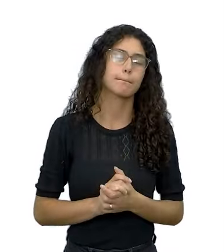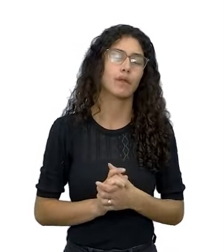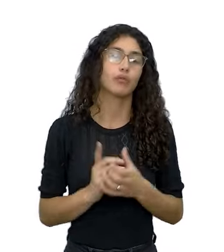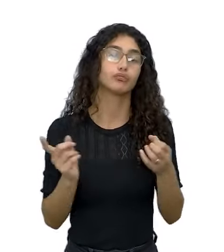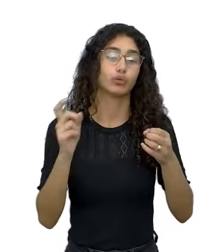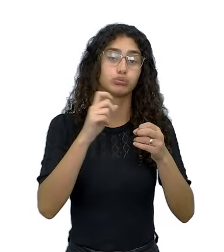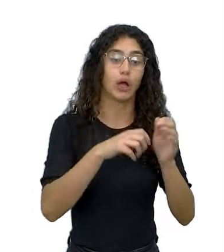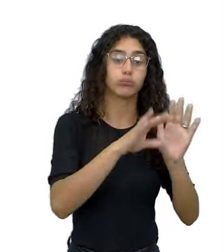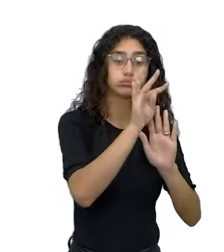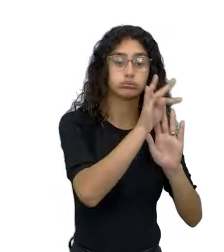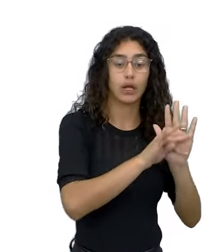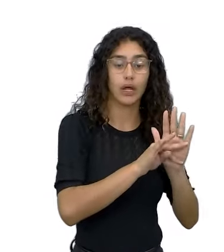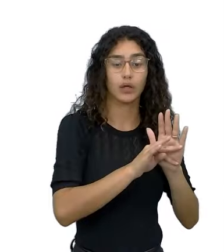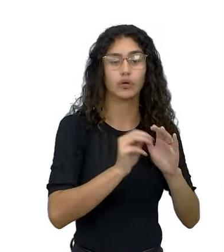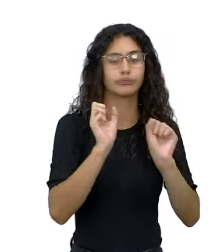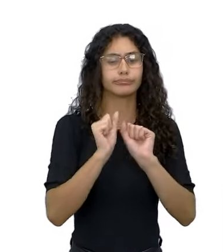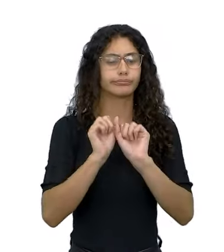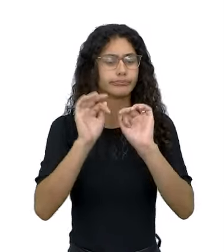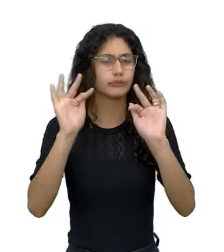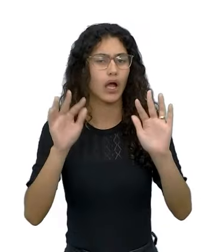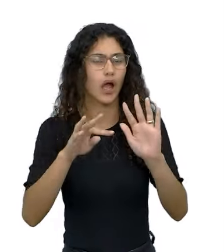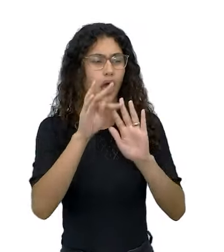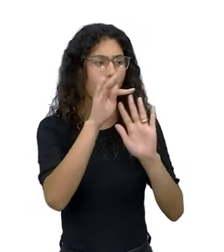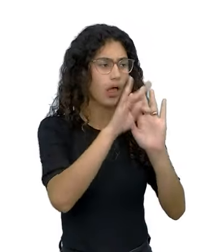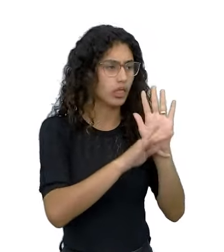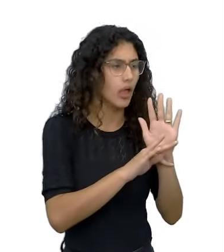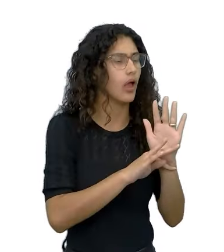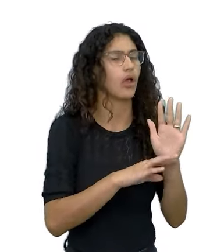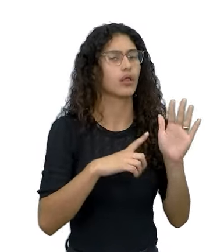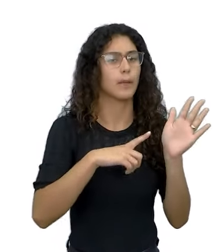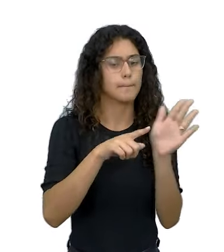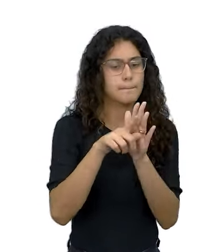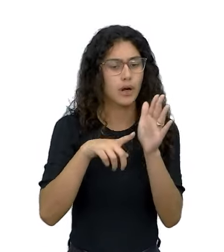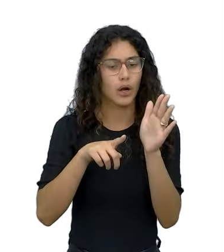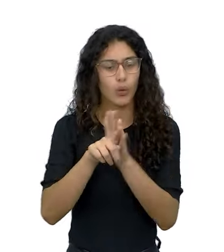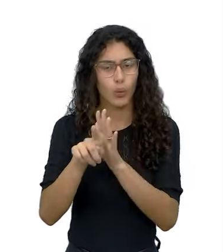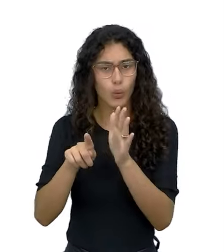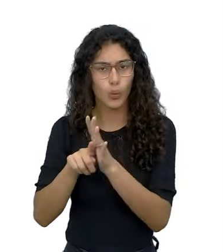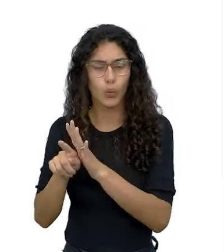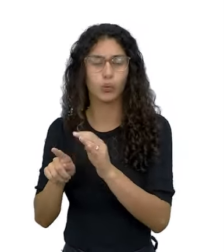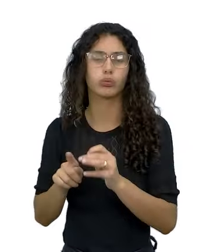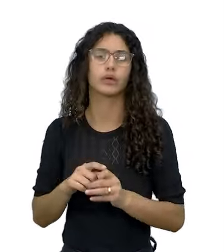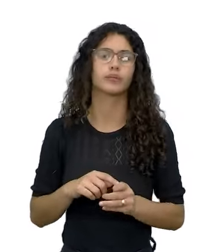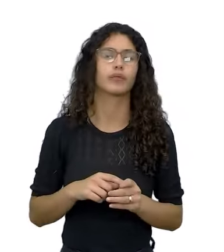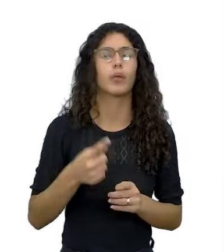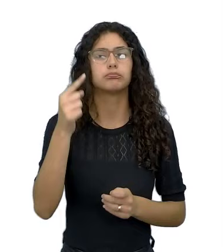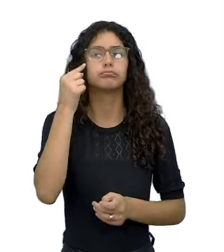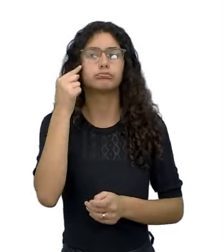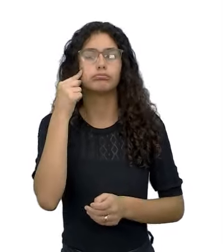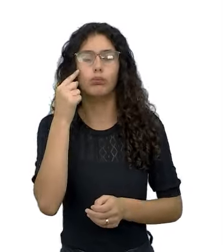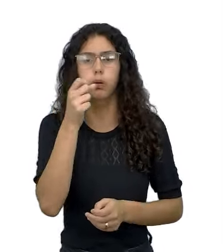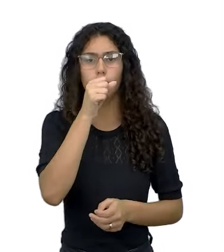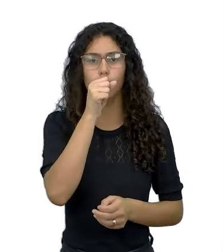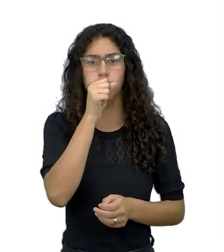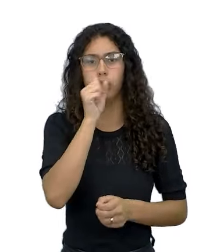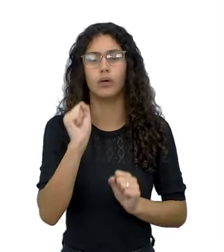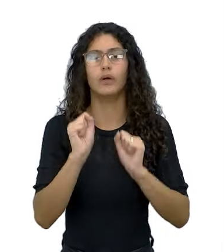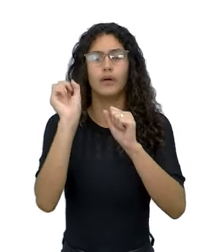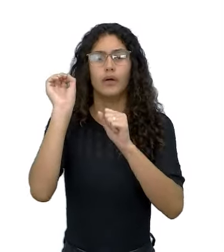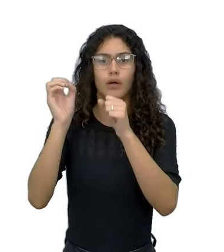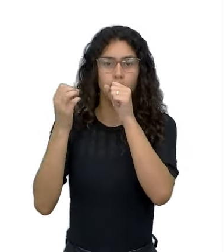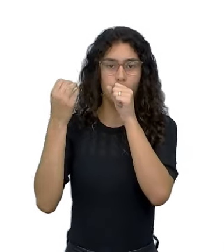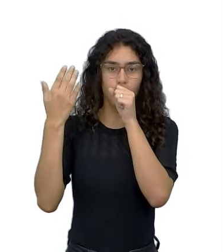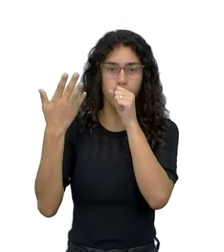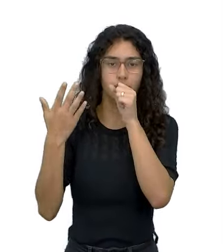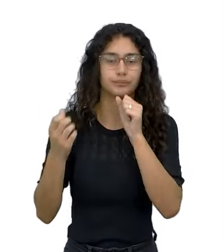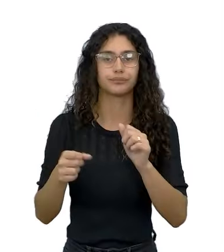desse texto, esclarecimento a respeito do texto, né, fazer questionamentos, uma previsão, talvez, de como terminaria,